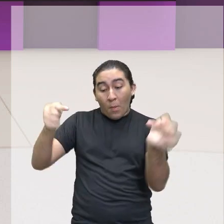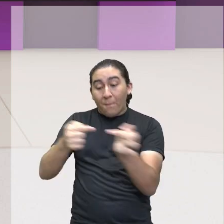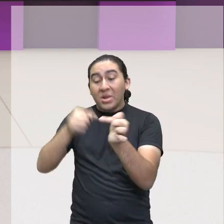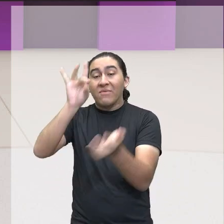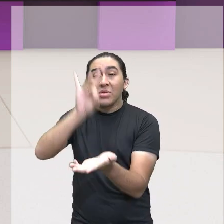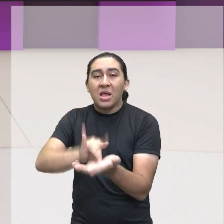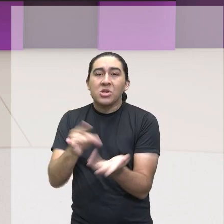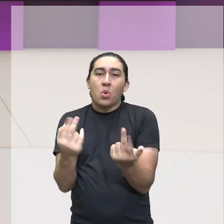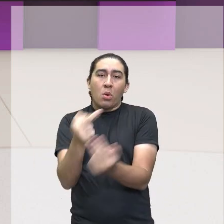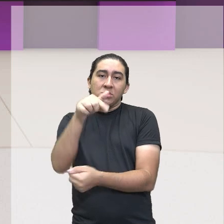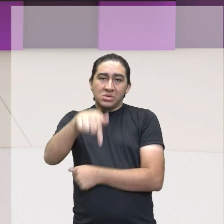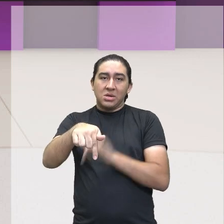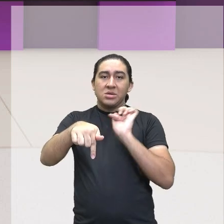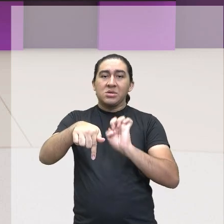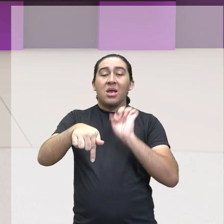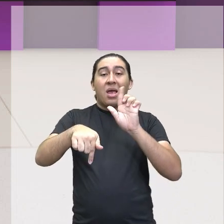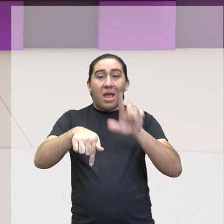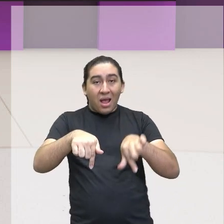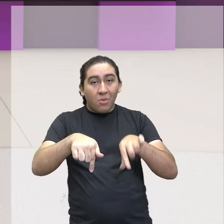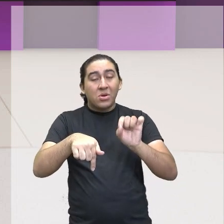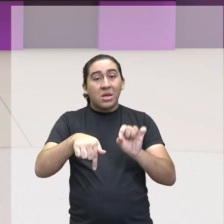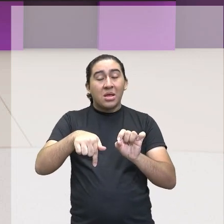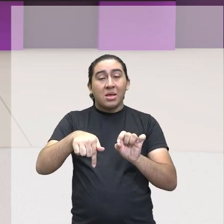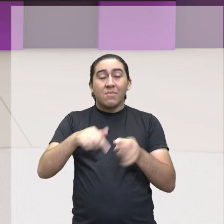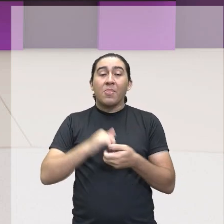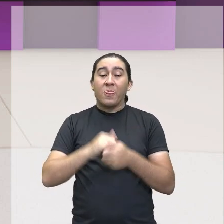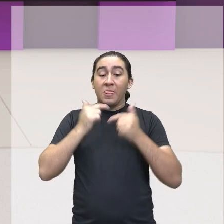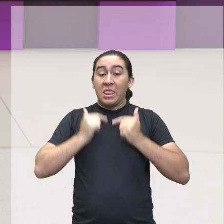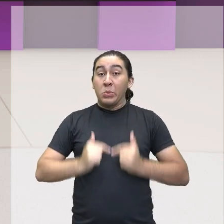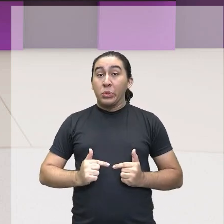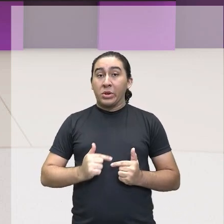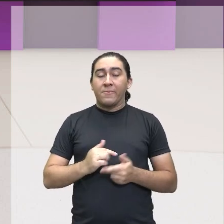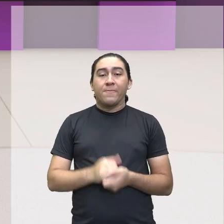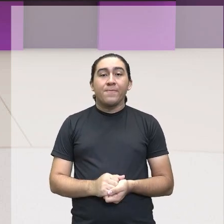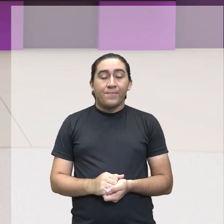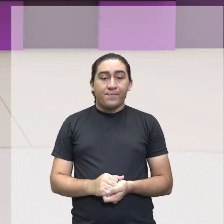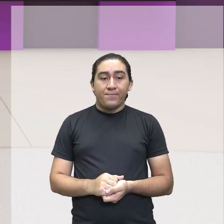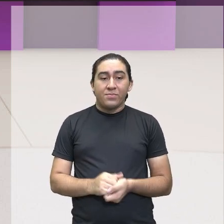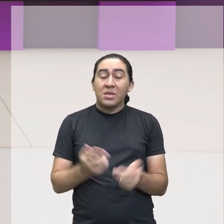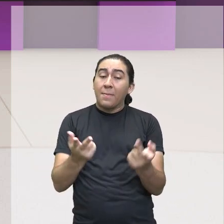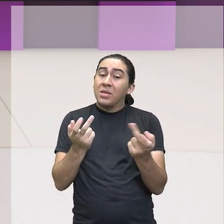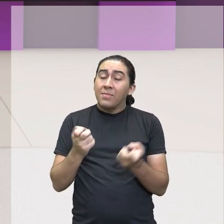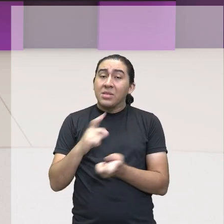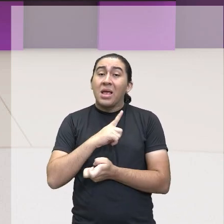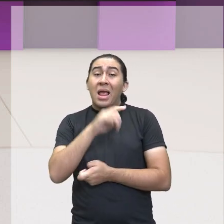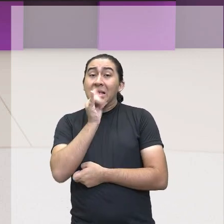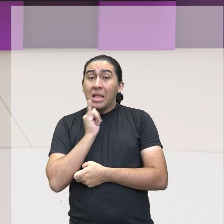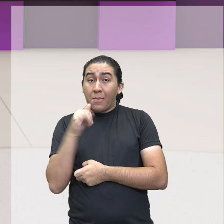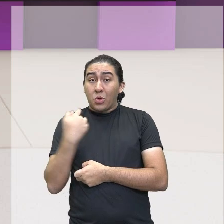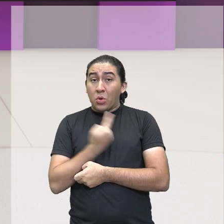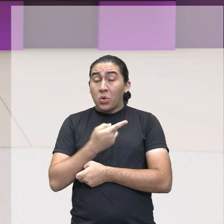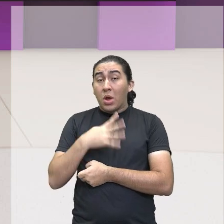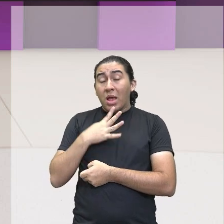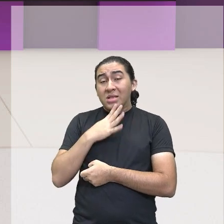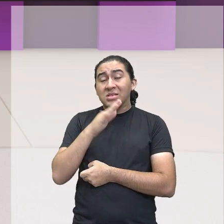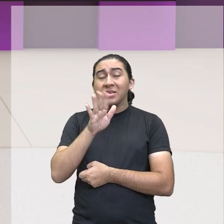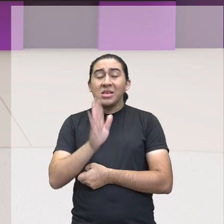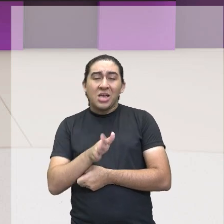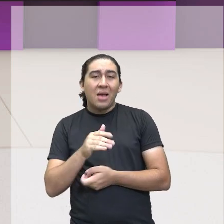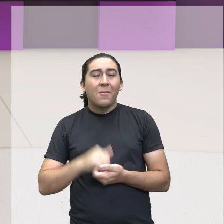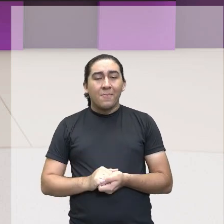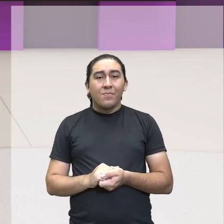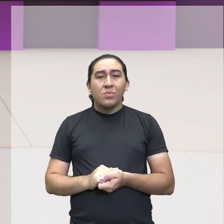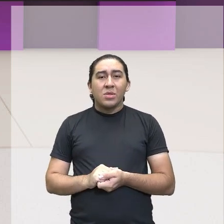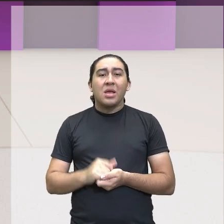a 7, essa solução, ela é neutra. Então, observe aí que tem alguns exemplos que nós já sabemos, né? Por exemplo, o limão,